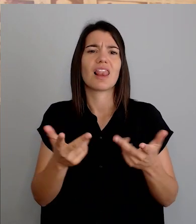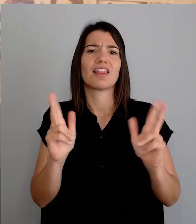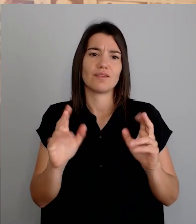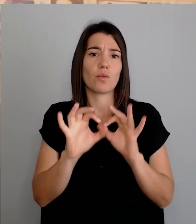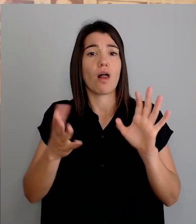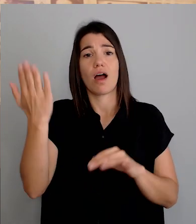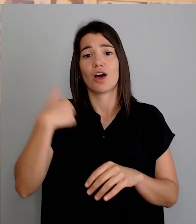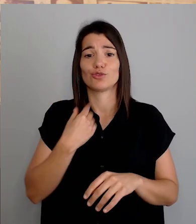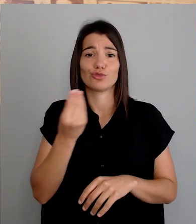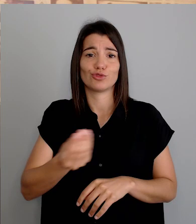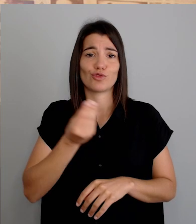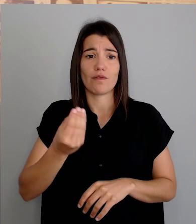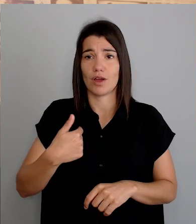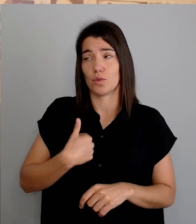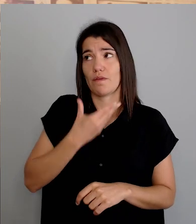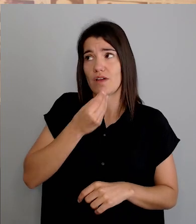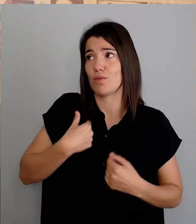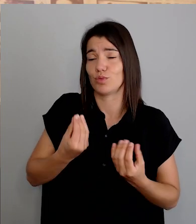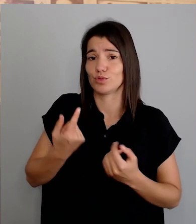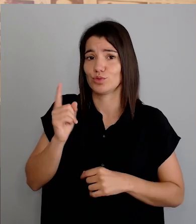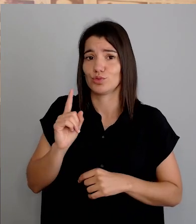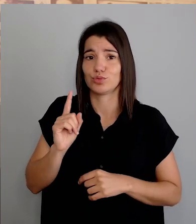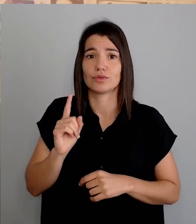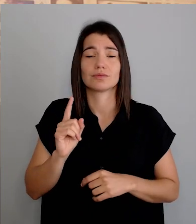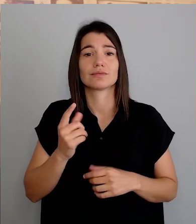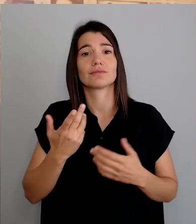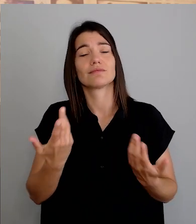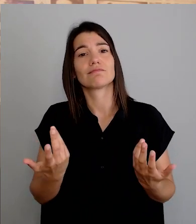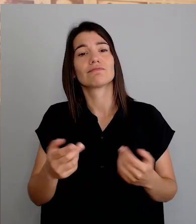quando eu era jovem, E não sou assim tão velho.